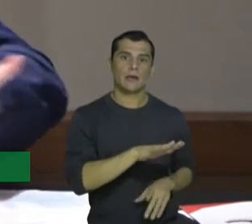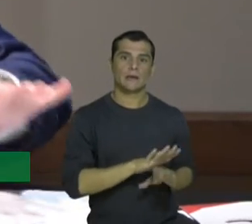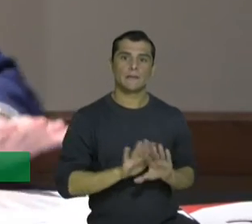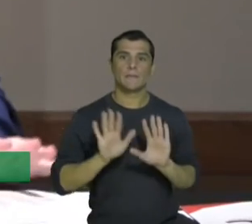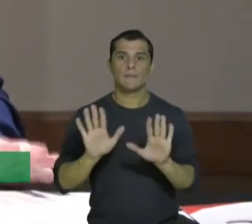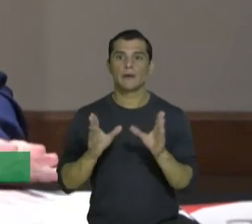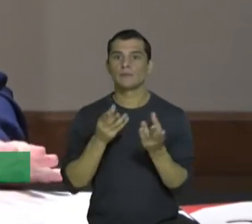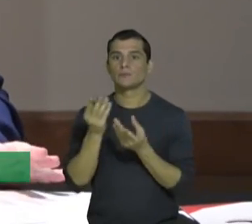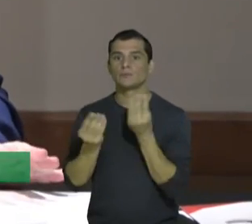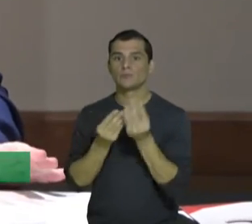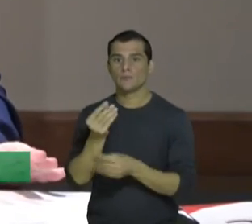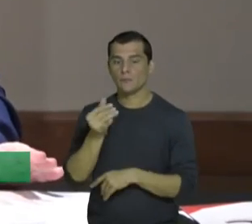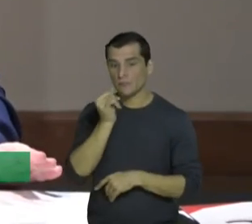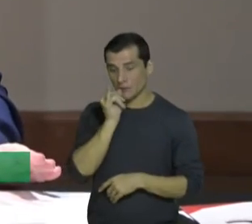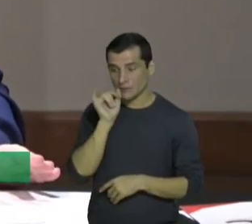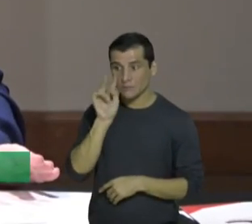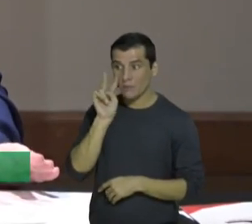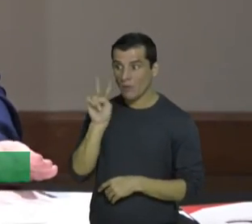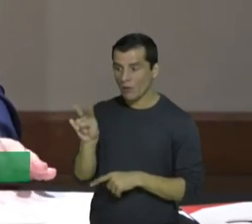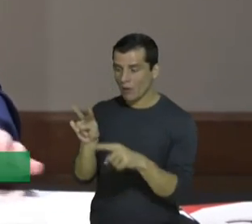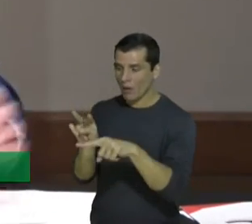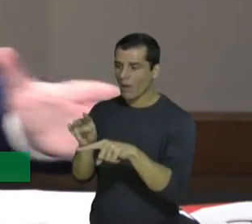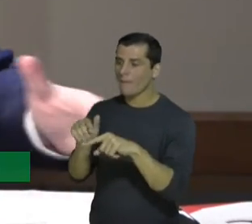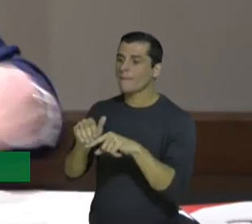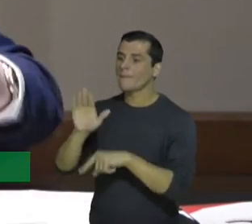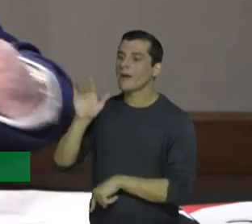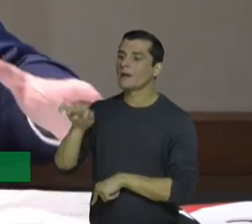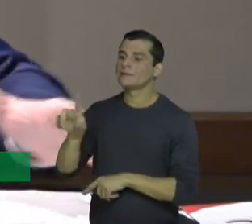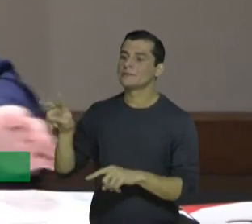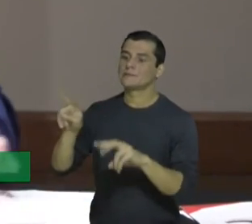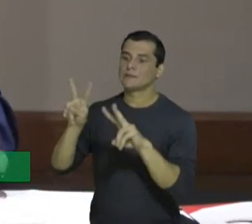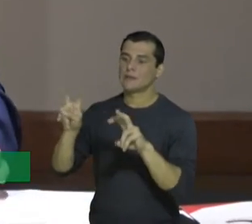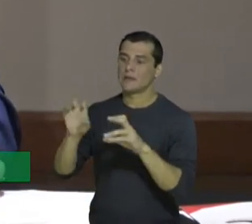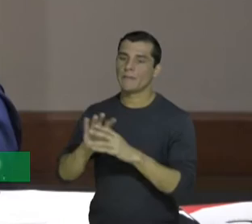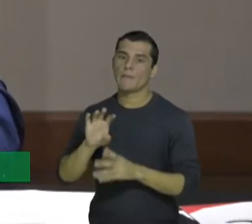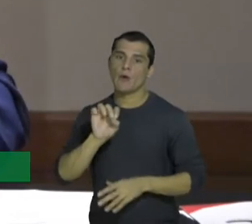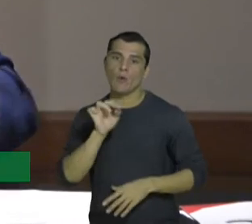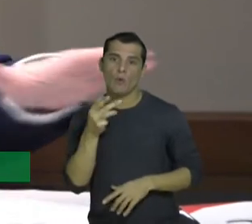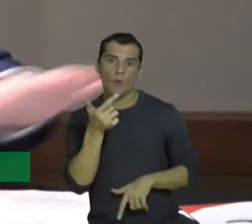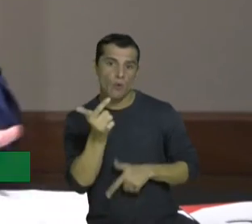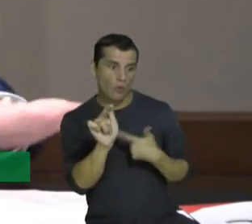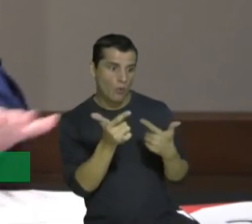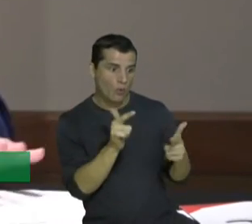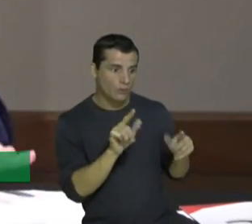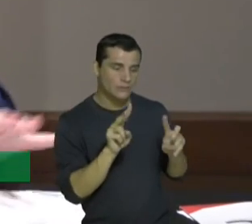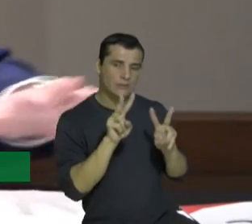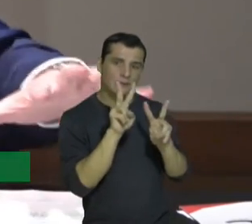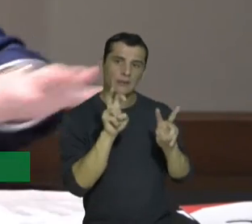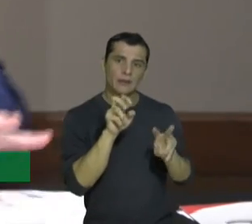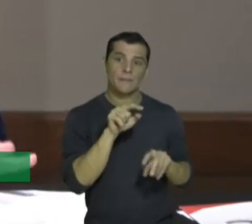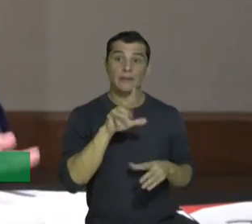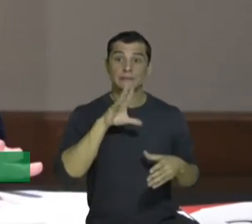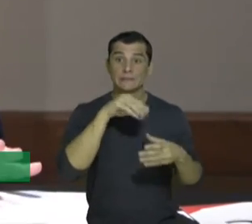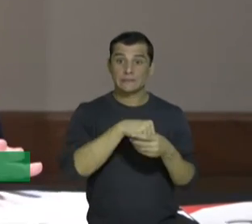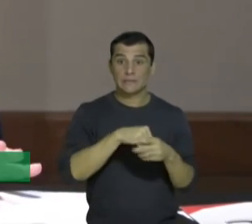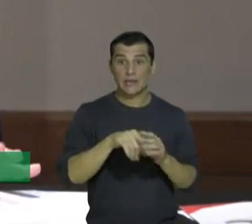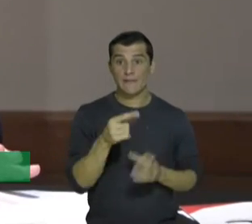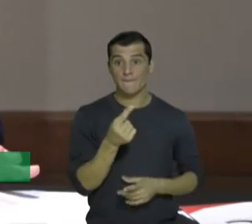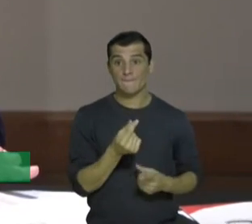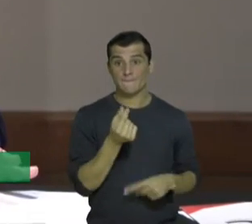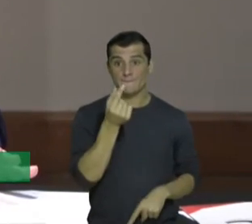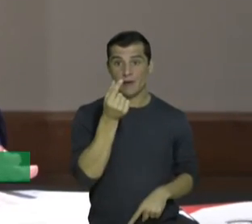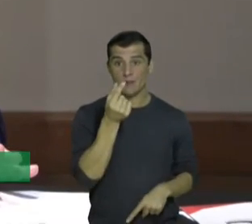está olhando e você está mais aberto a todos os itens e insumos e partes das várias cadeias de valor que passam a se